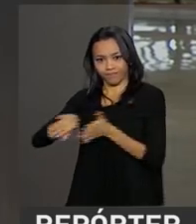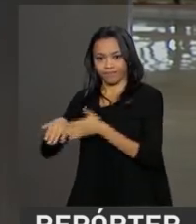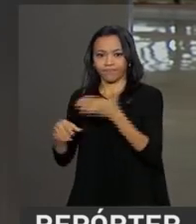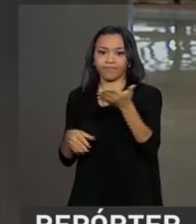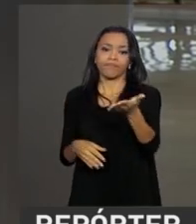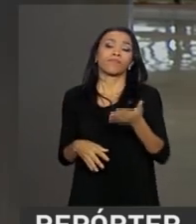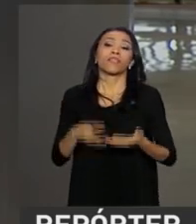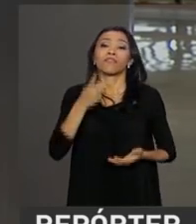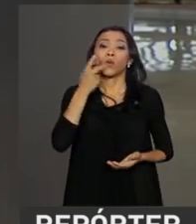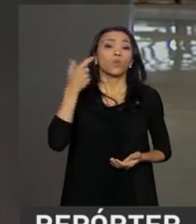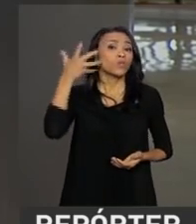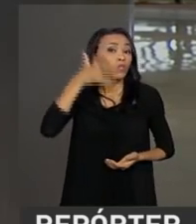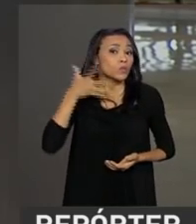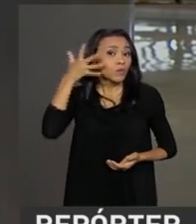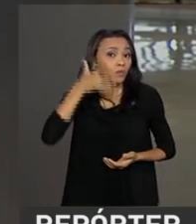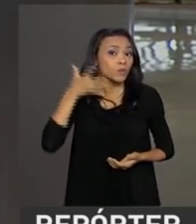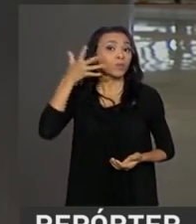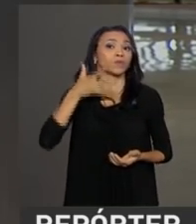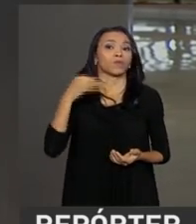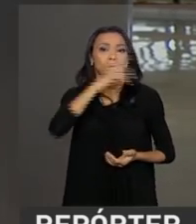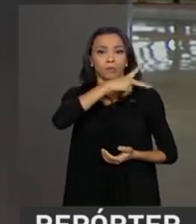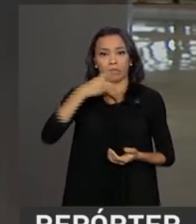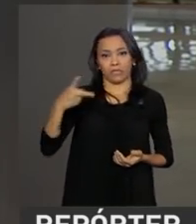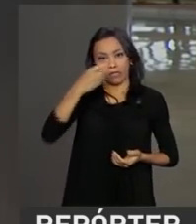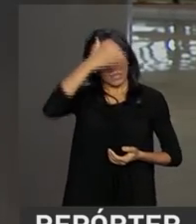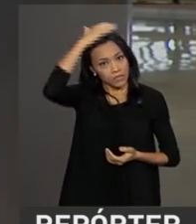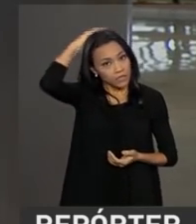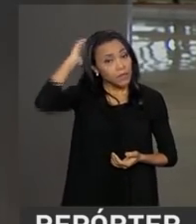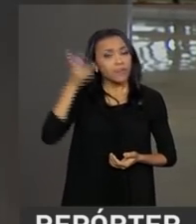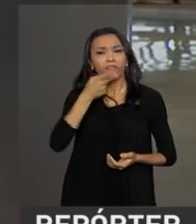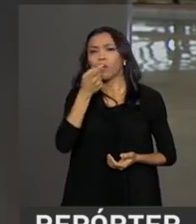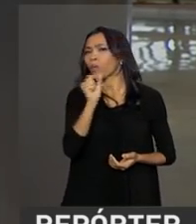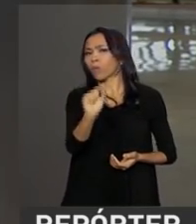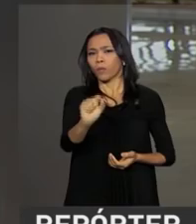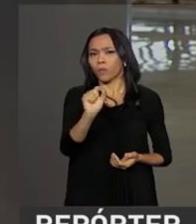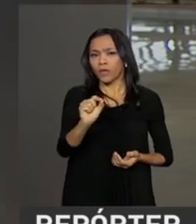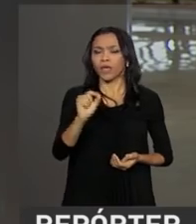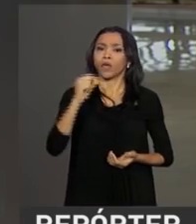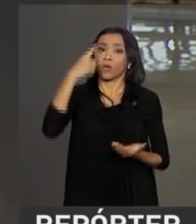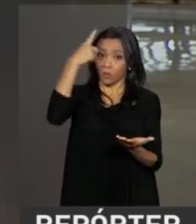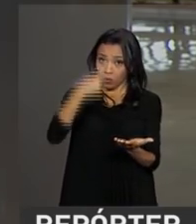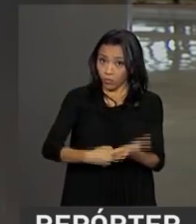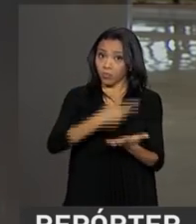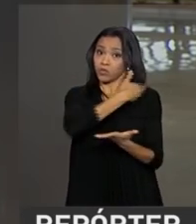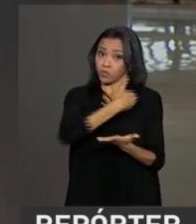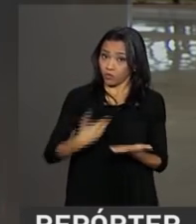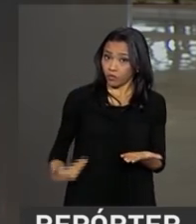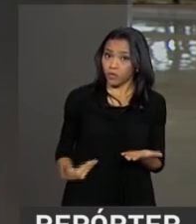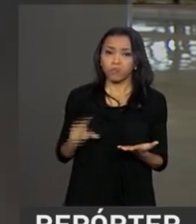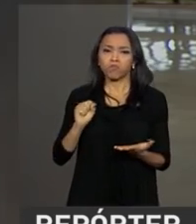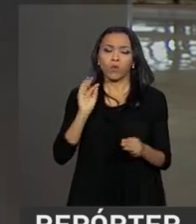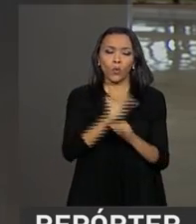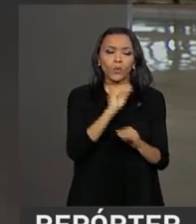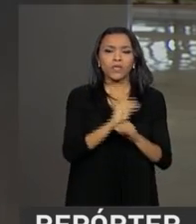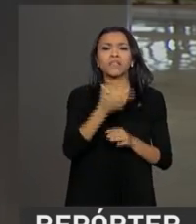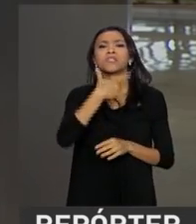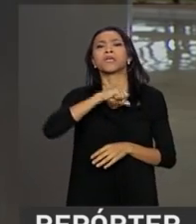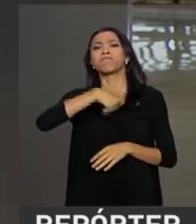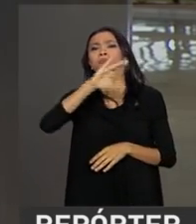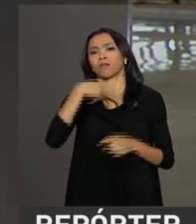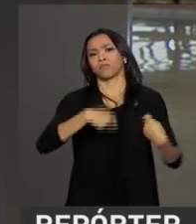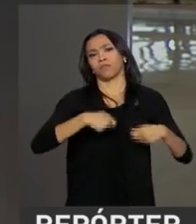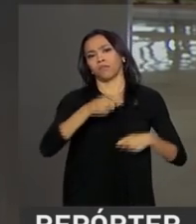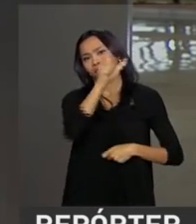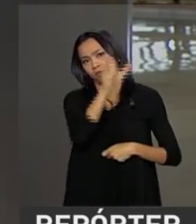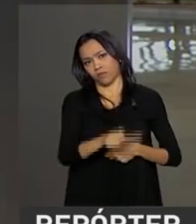Em seu discurso, o presidente Michel Temer falou sobre o papel do Estado de cuidar de quem mais precisa